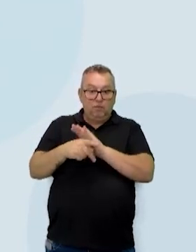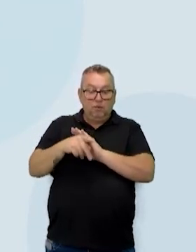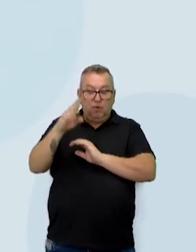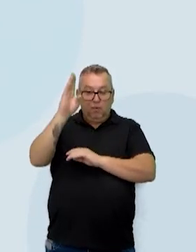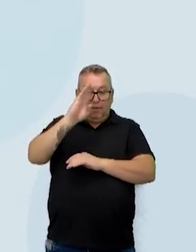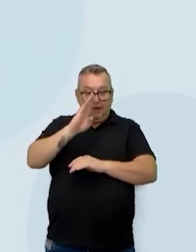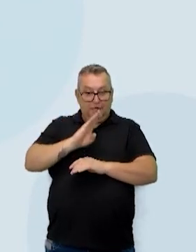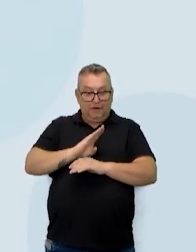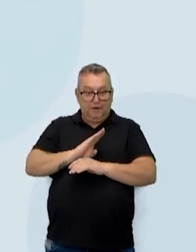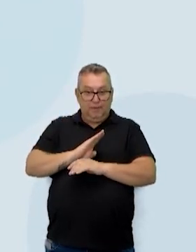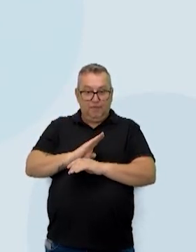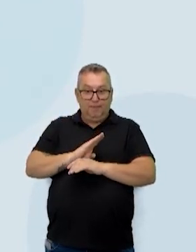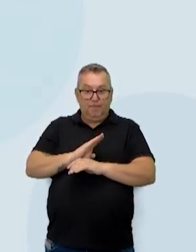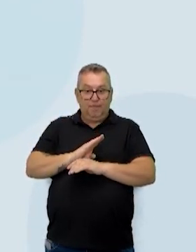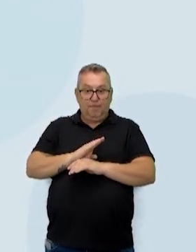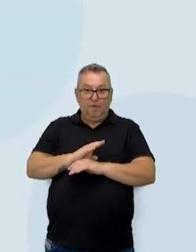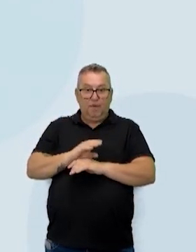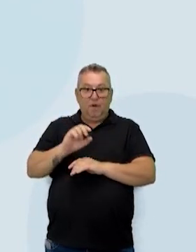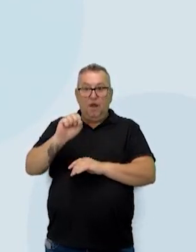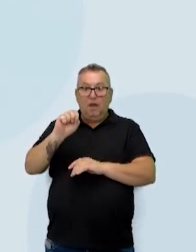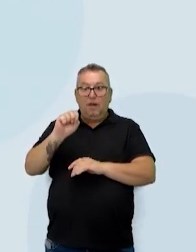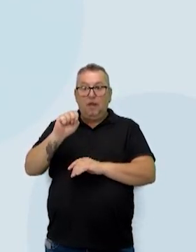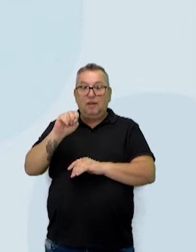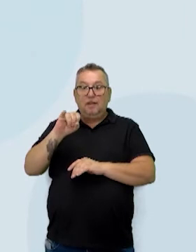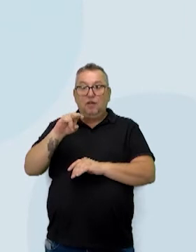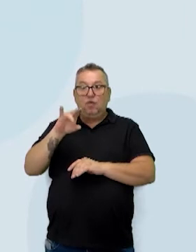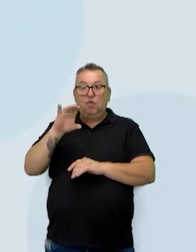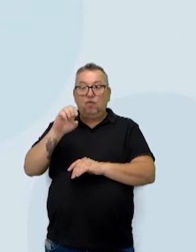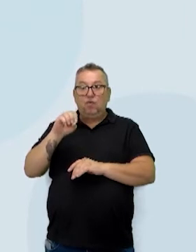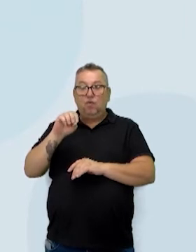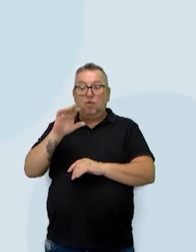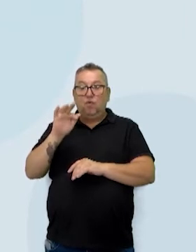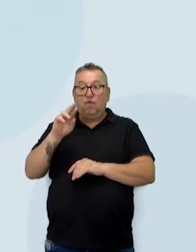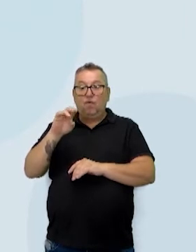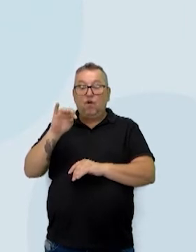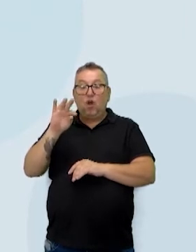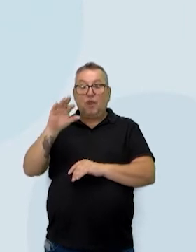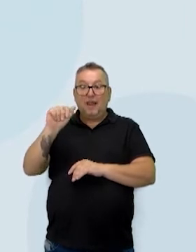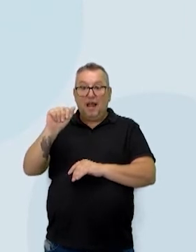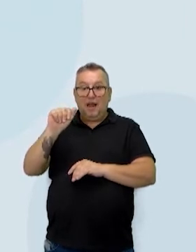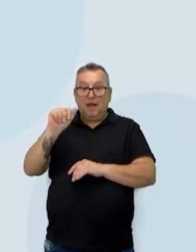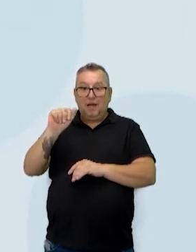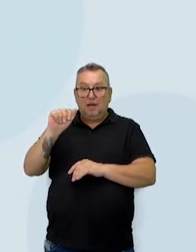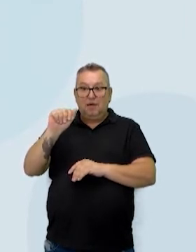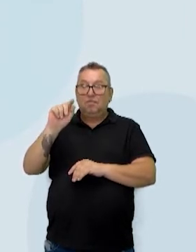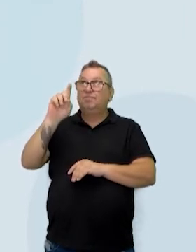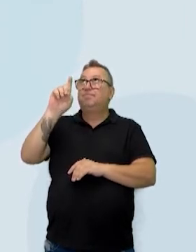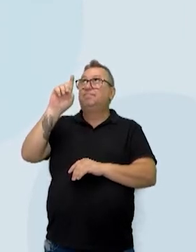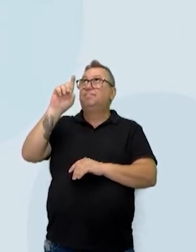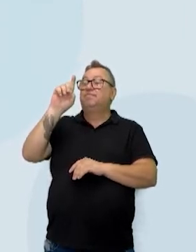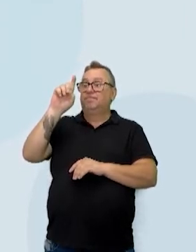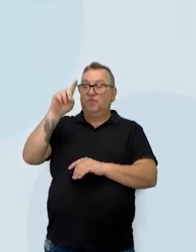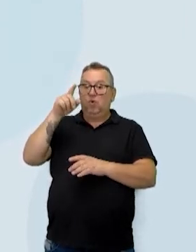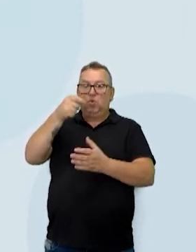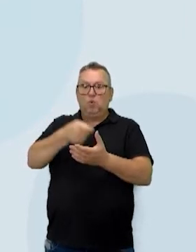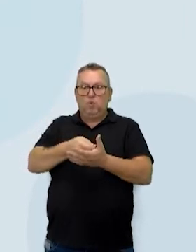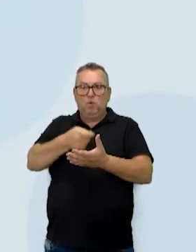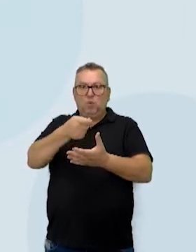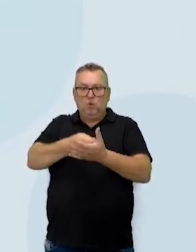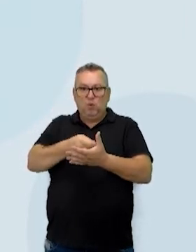país. O general Silvio Frota, ele era o maior representante da linha dura e era a pessoa